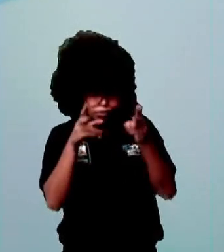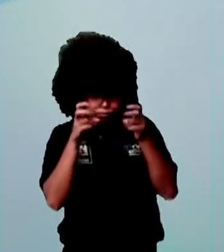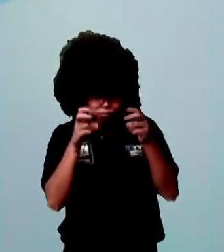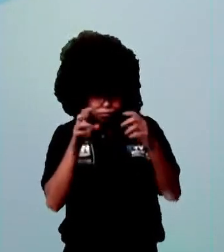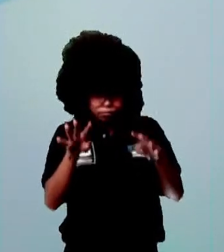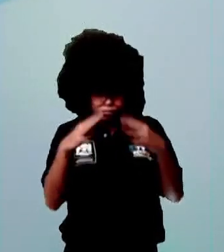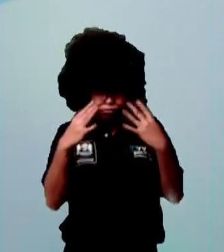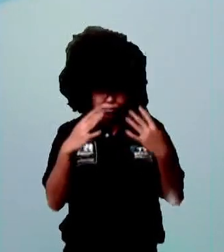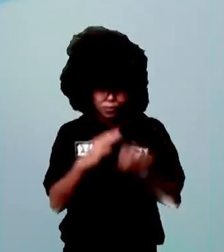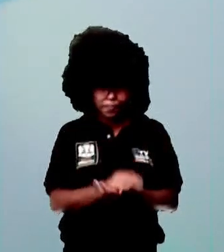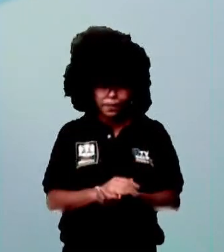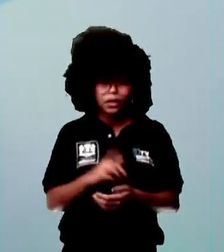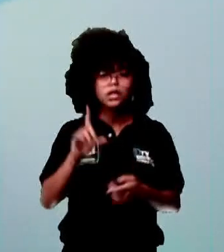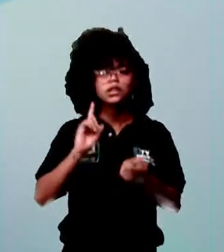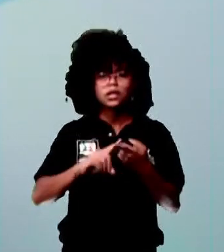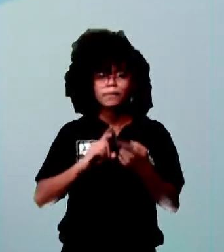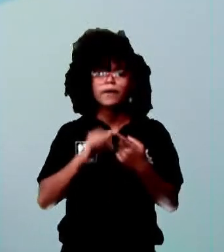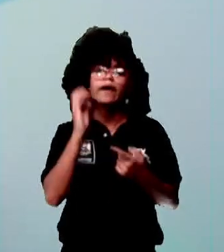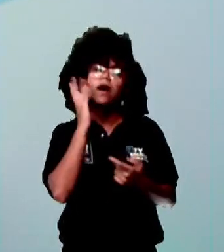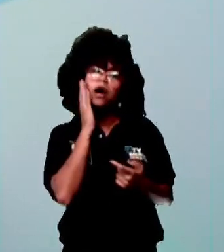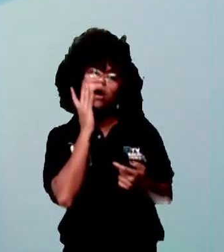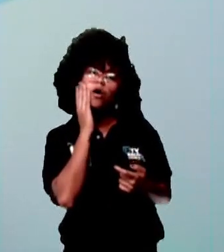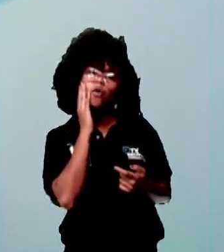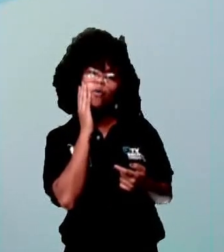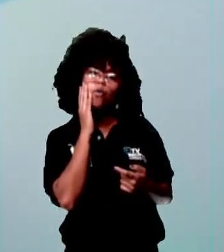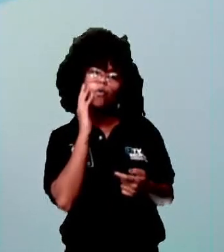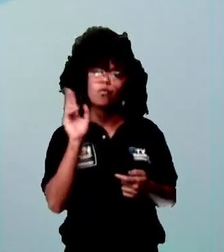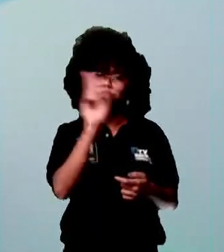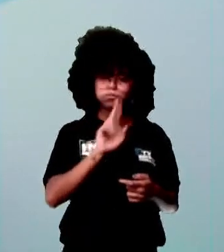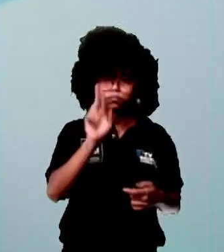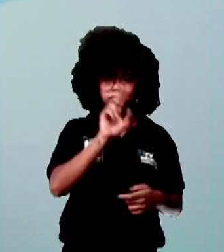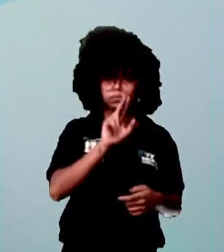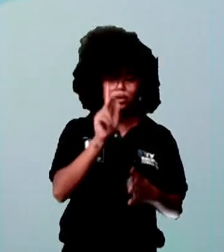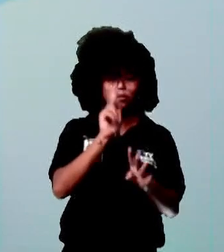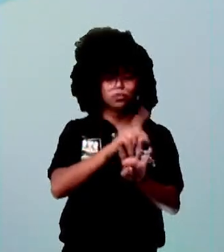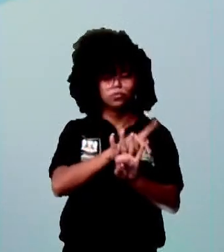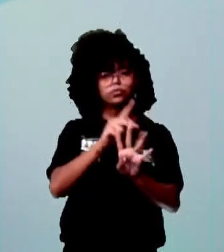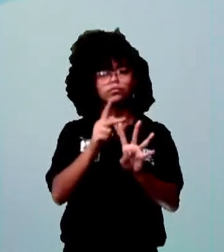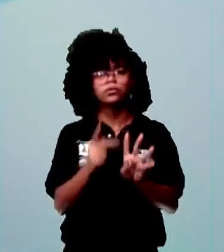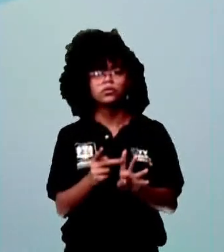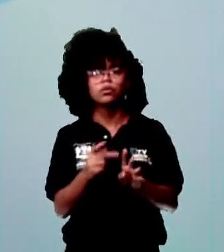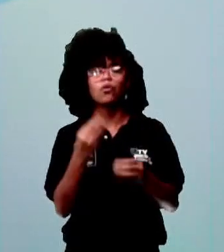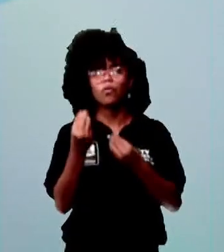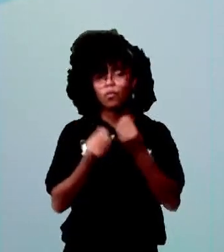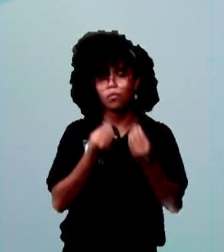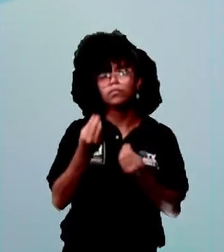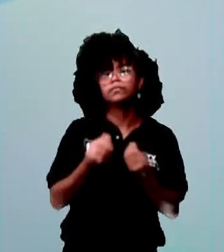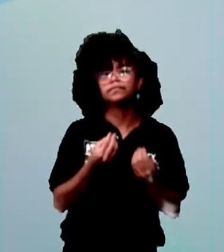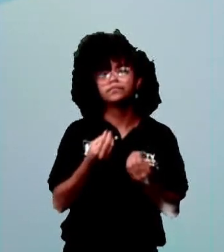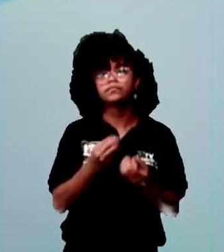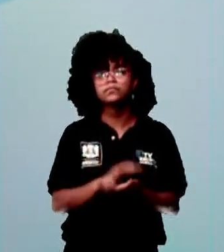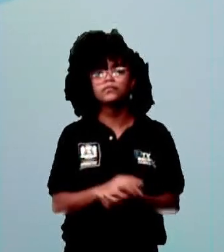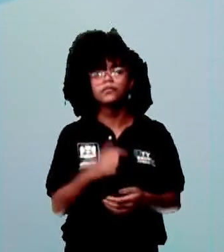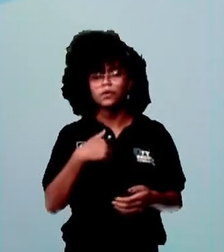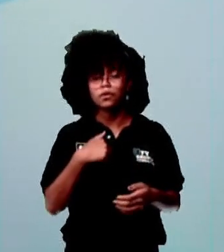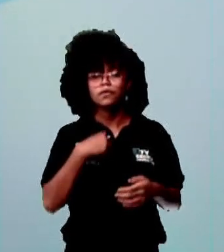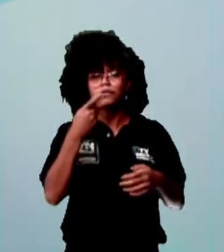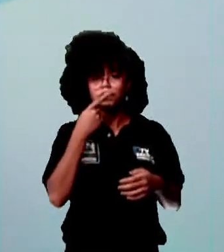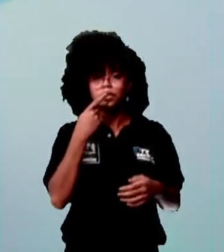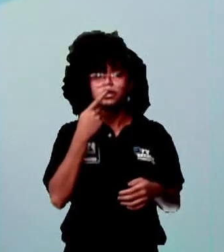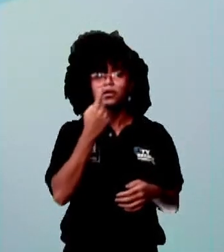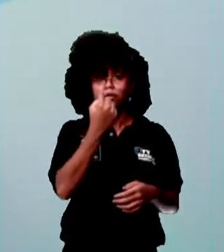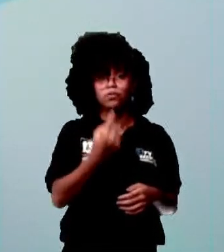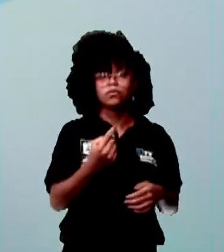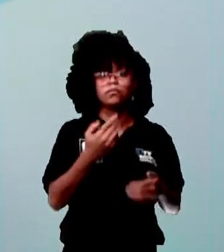a cor, né, utilizada nesses personagens, a forma, eu disse a vocês em uma das nossas aulas que quanto